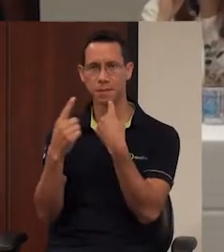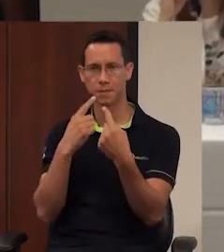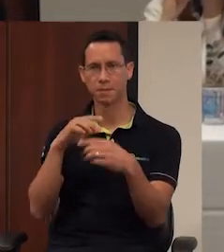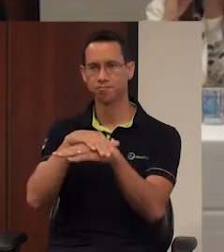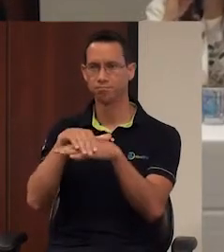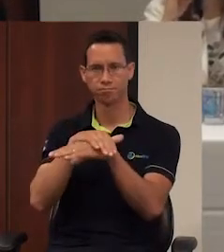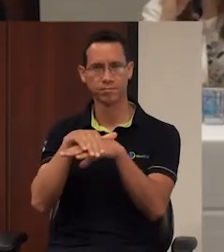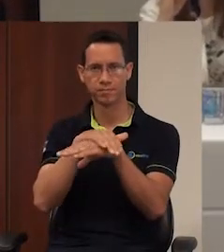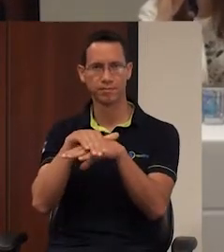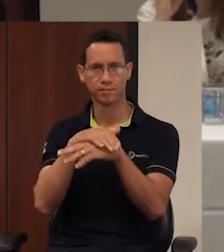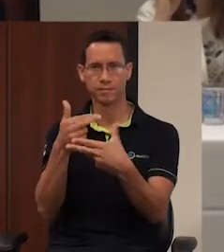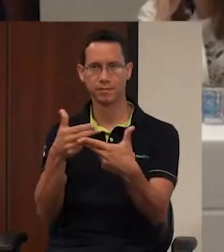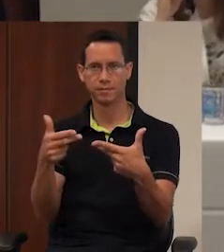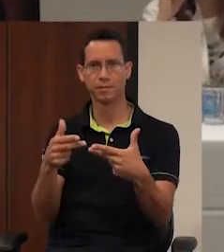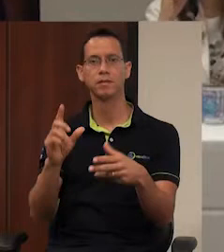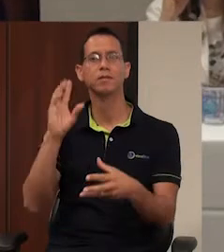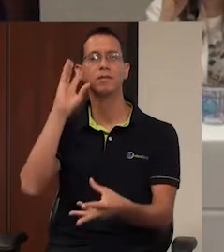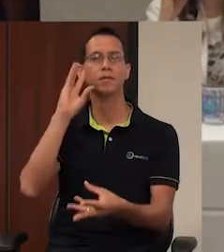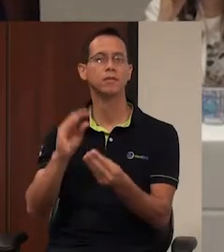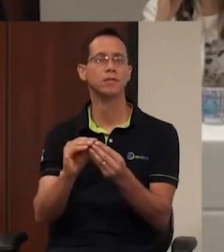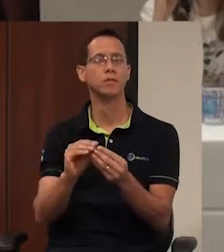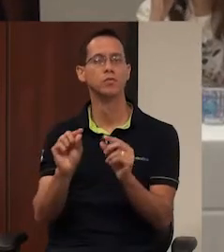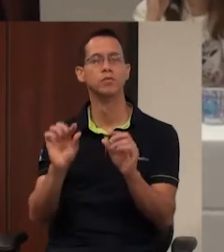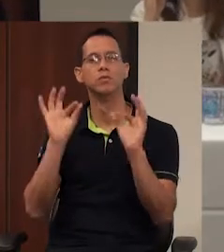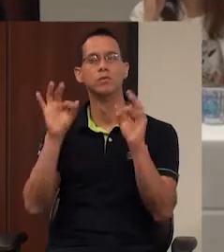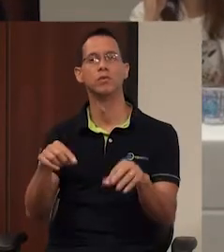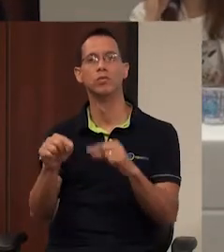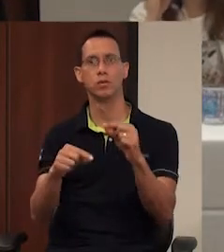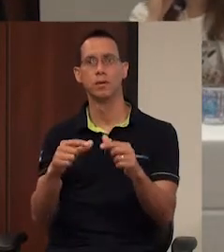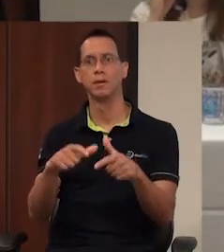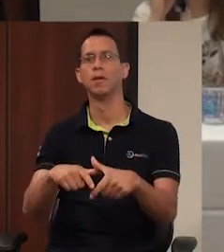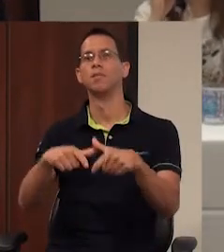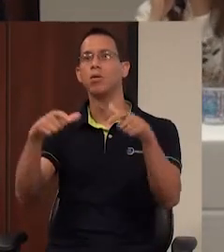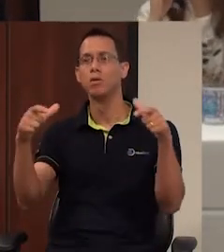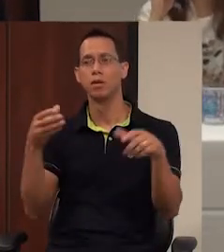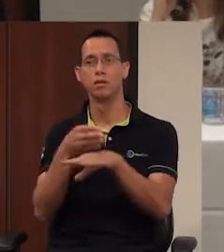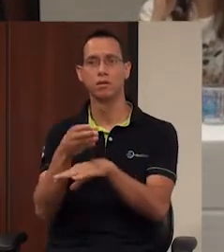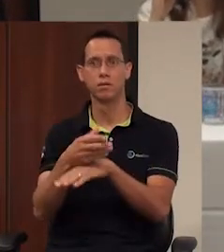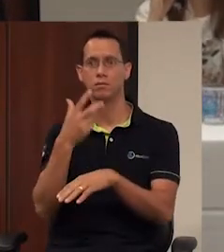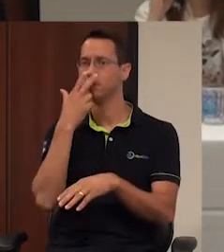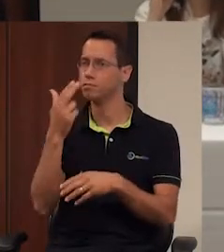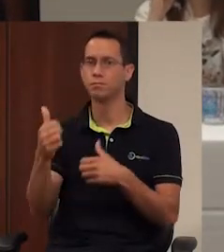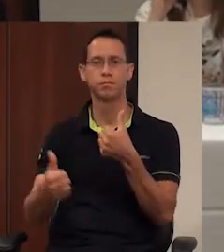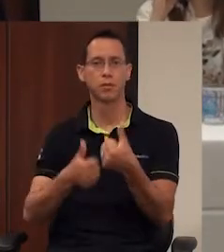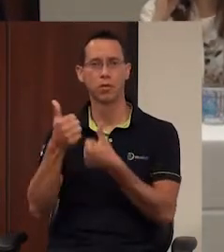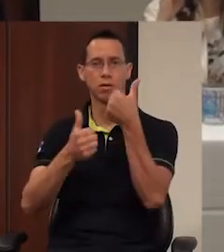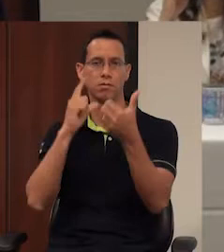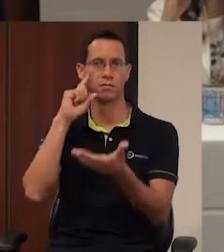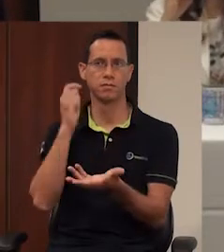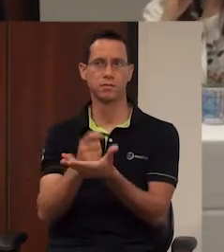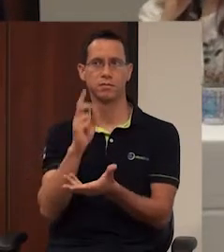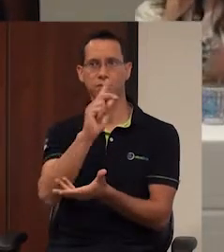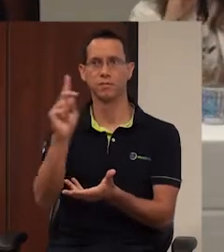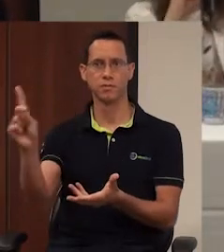conversa para enfrentar as barreiras, e a conclusão é que a maioria dos participantes, de novo, apresentou melhora na capacidade de tomada de